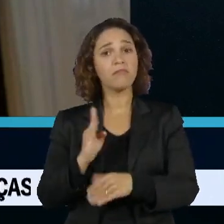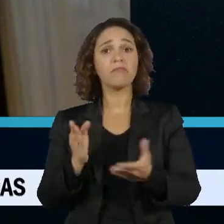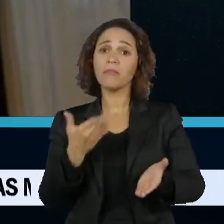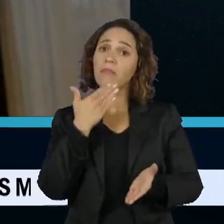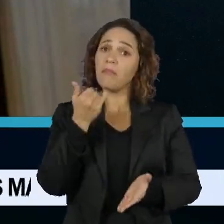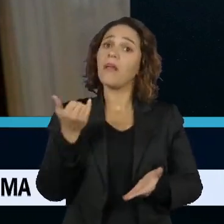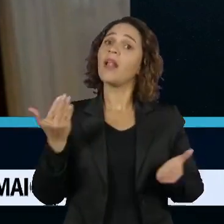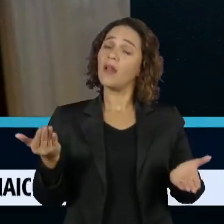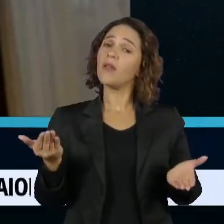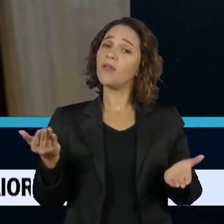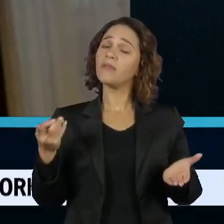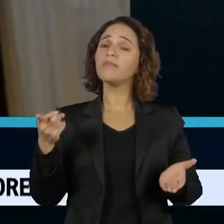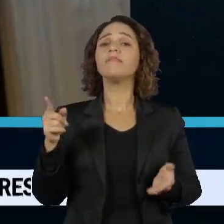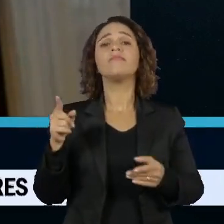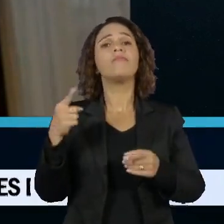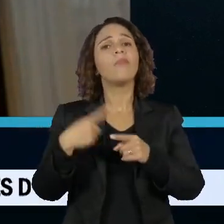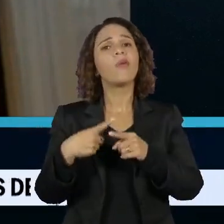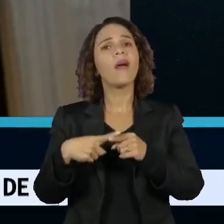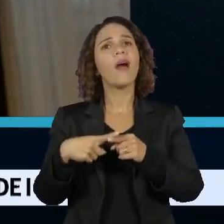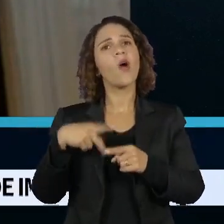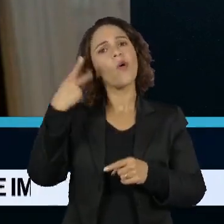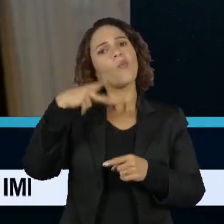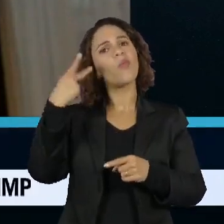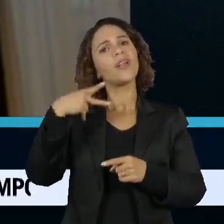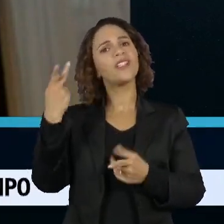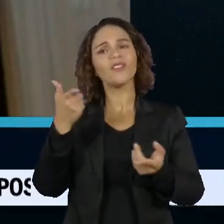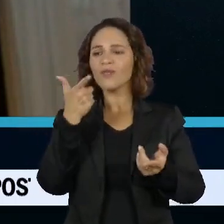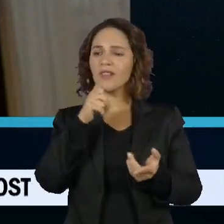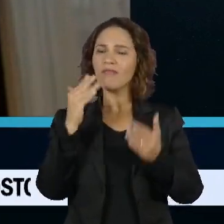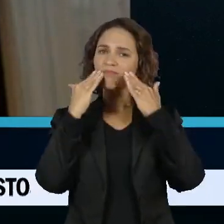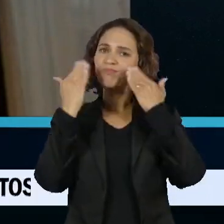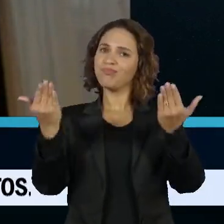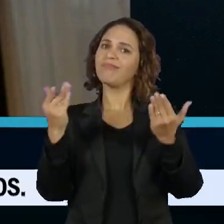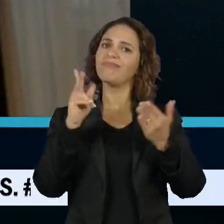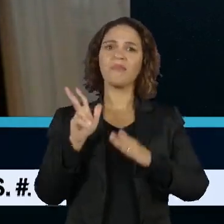que se alçar à condição de protagonista da grande história.